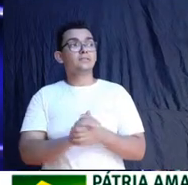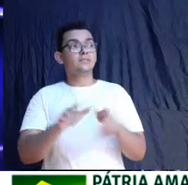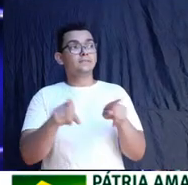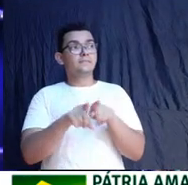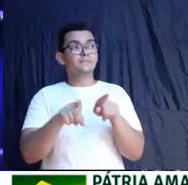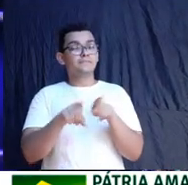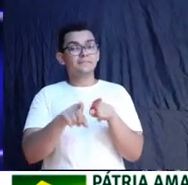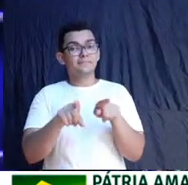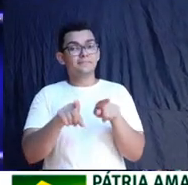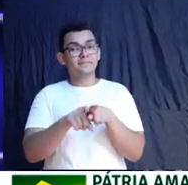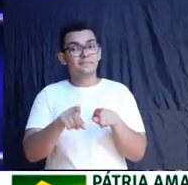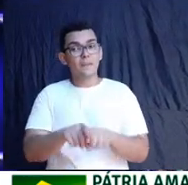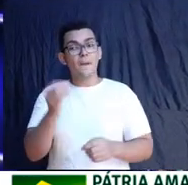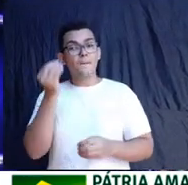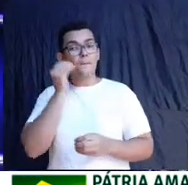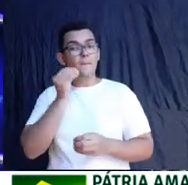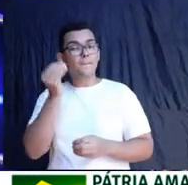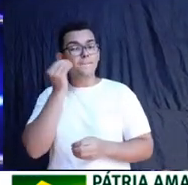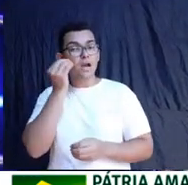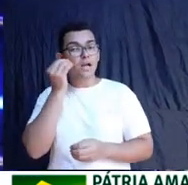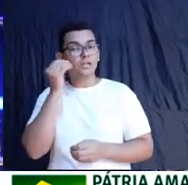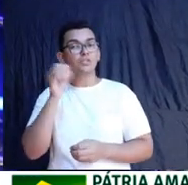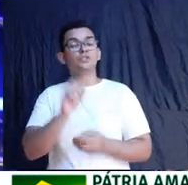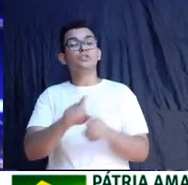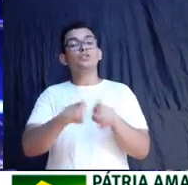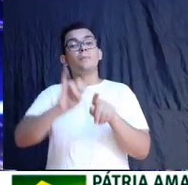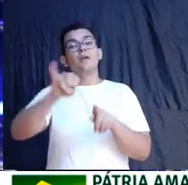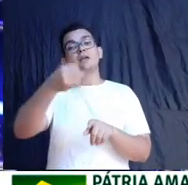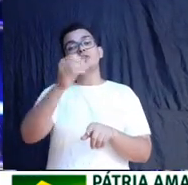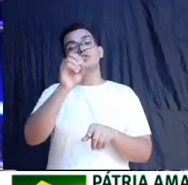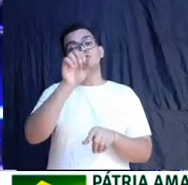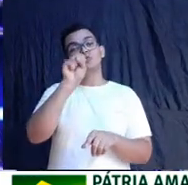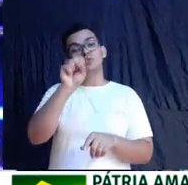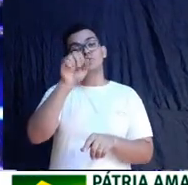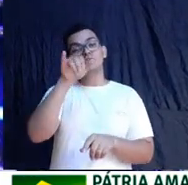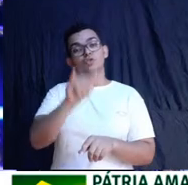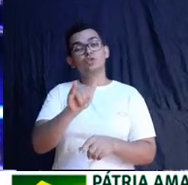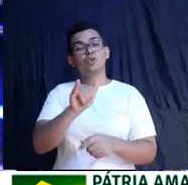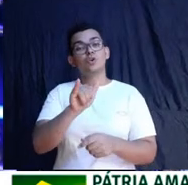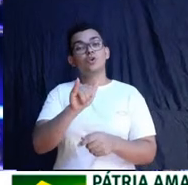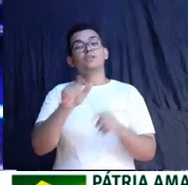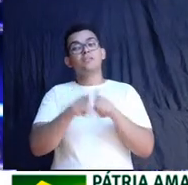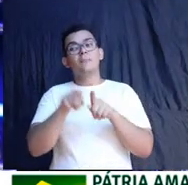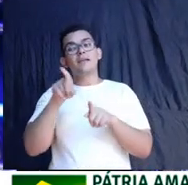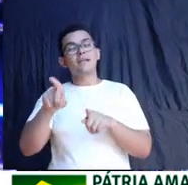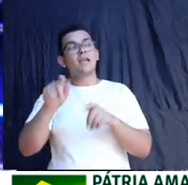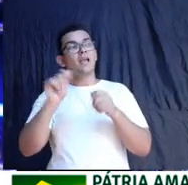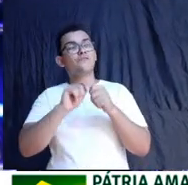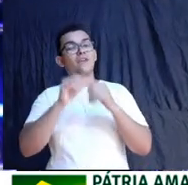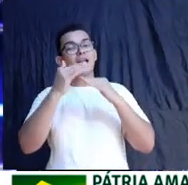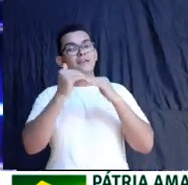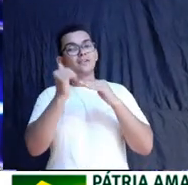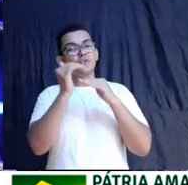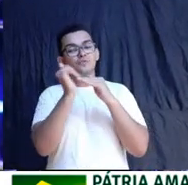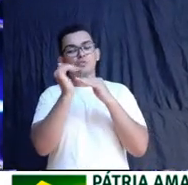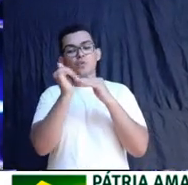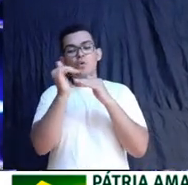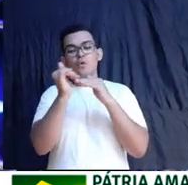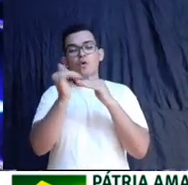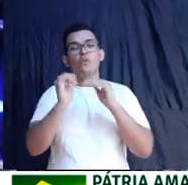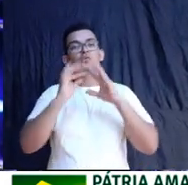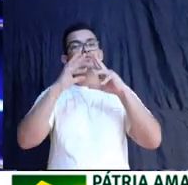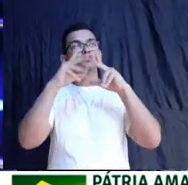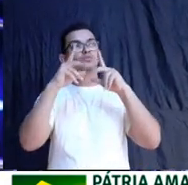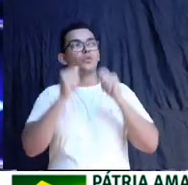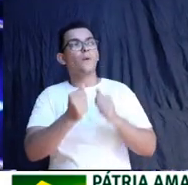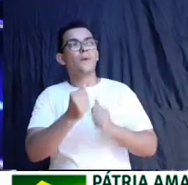vendendo meu peixe, que eu sempre estou por lá tocando, vai lá curtir a gente. E Josi, Josi Loubach, a pessoa que cuida das minhas unhas. Obrigada, beijo. Só no arroba hoje,